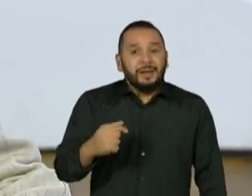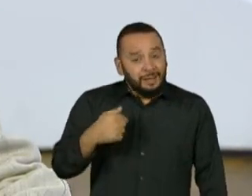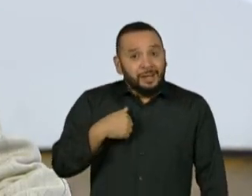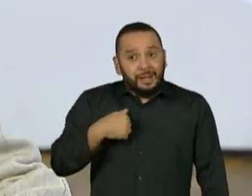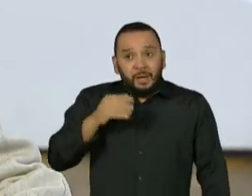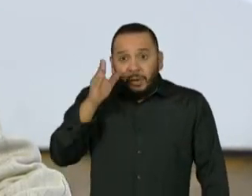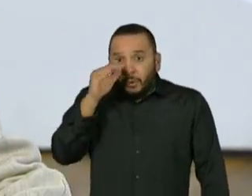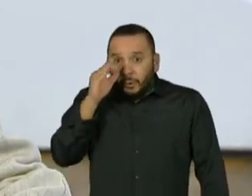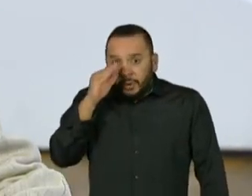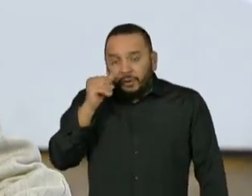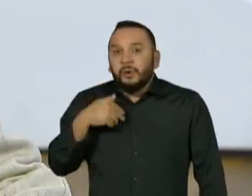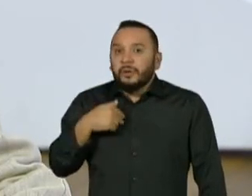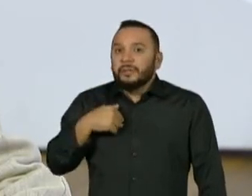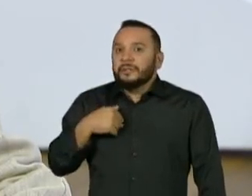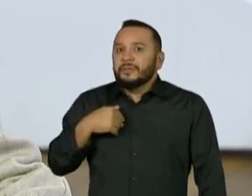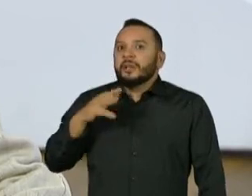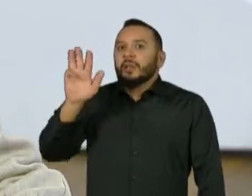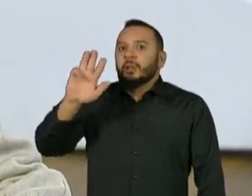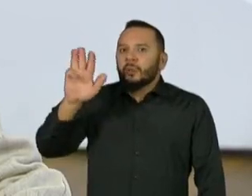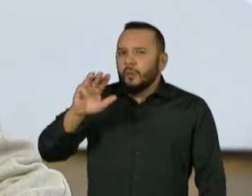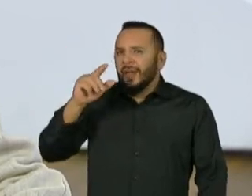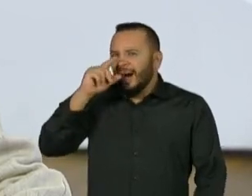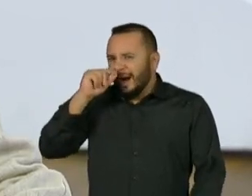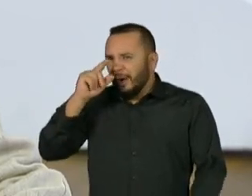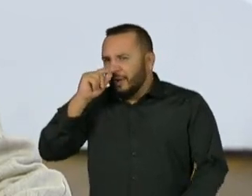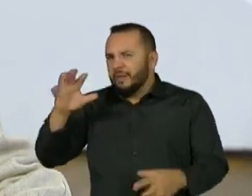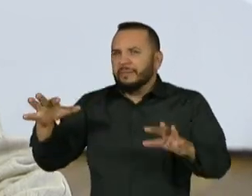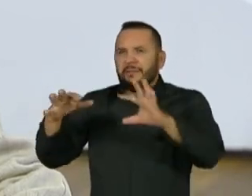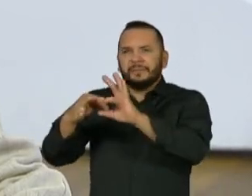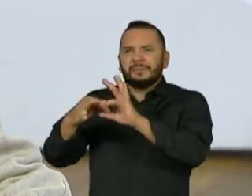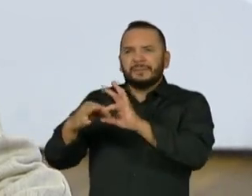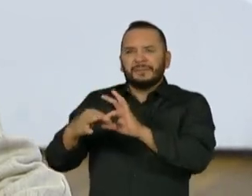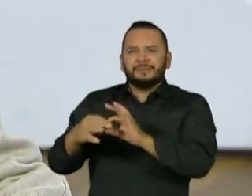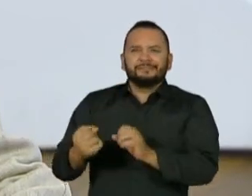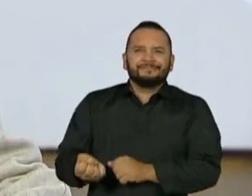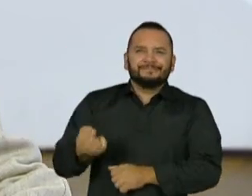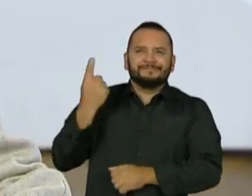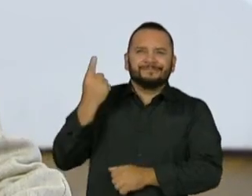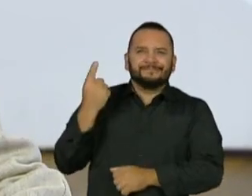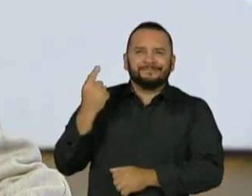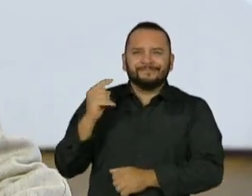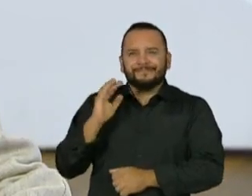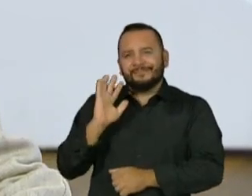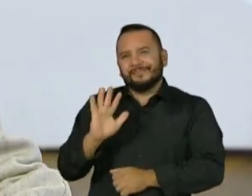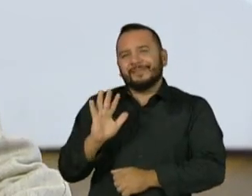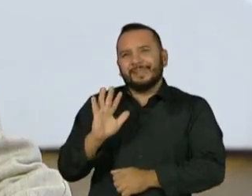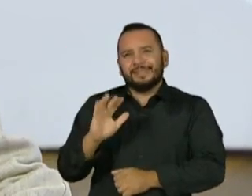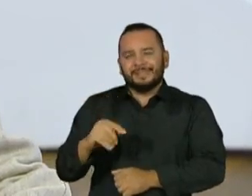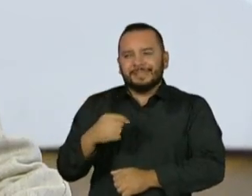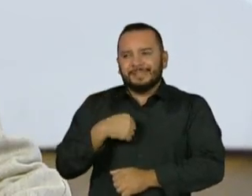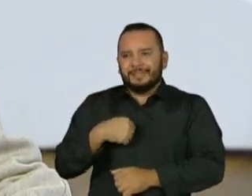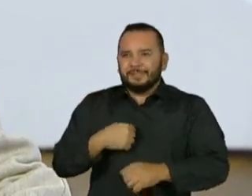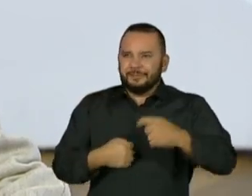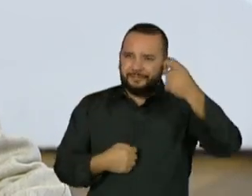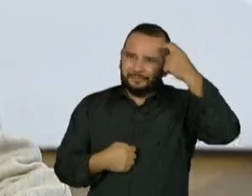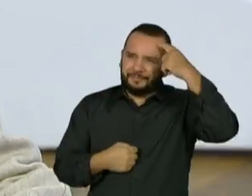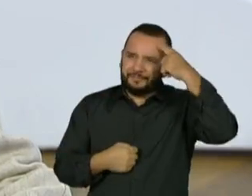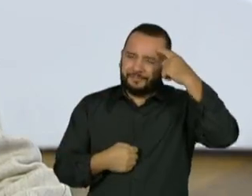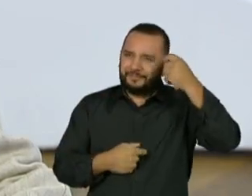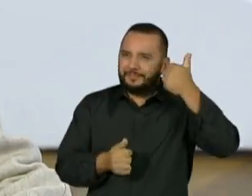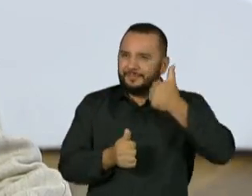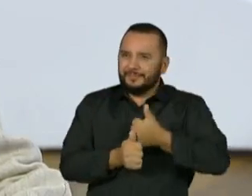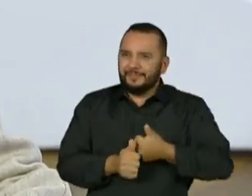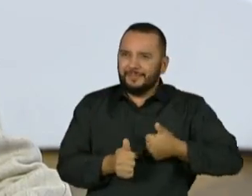chapa Lula-Alckmin. Mas eu acho que, depois de eu ter pensado um pouco, depois